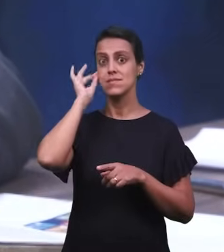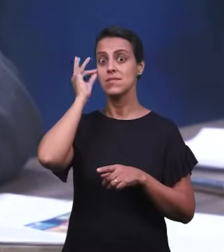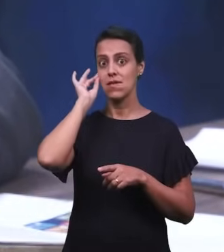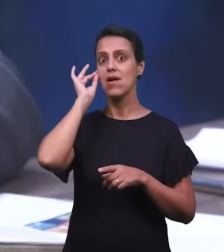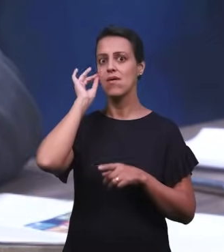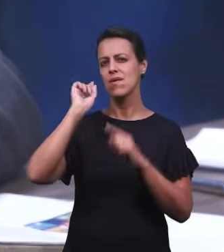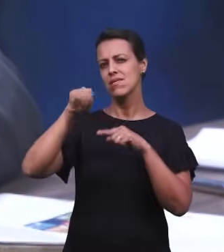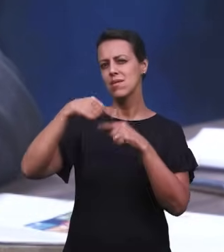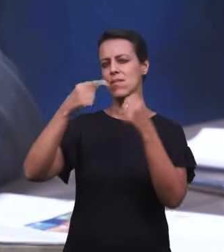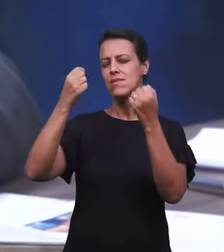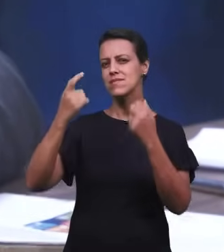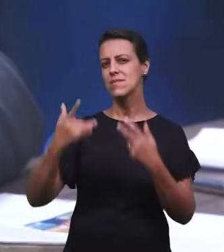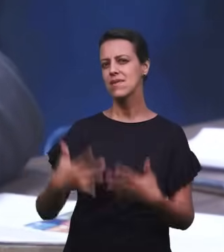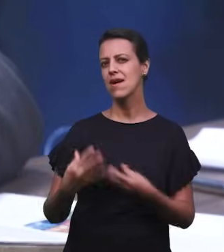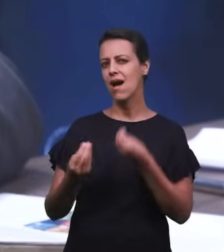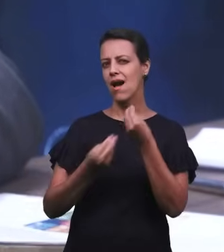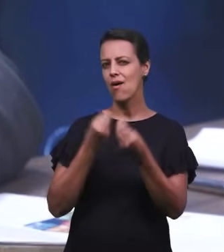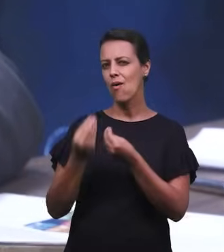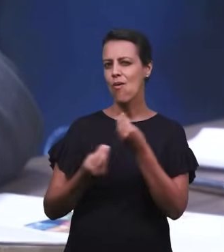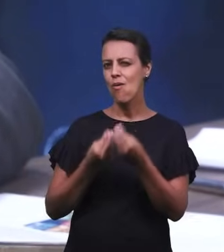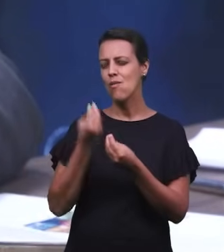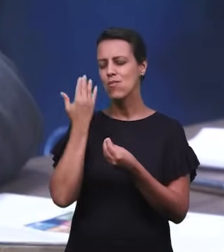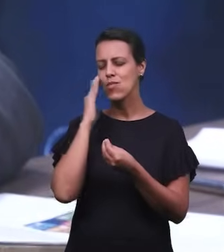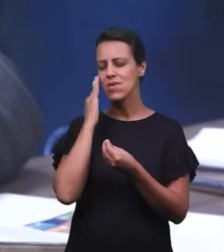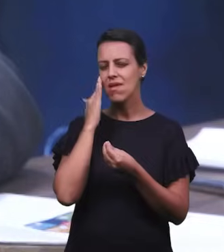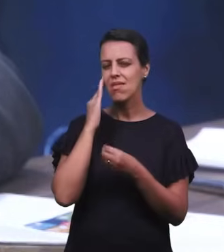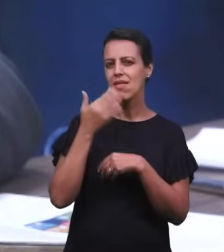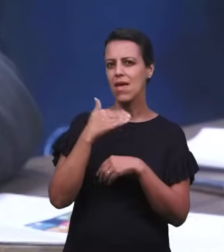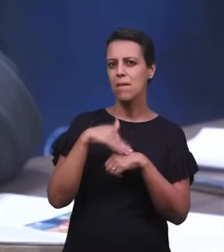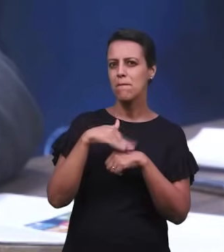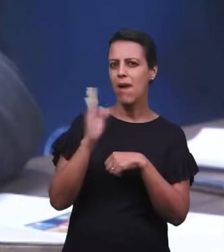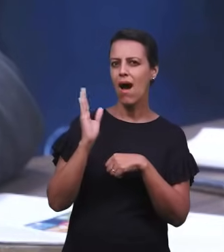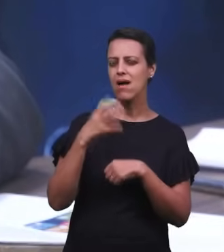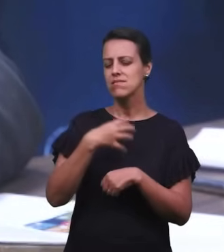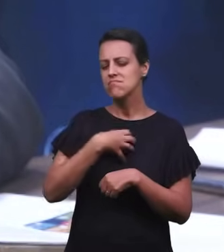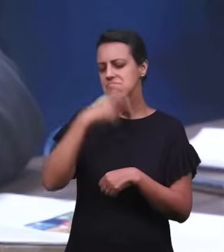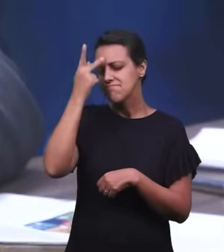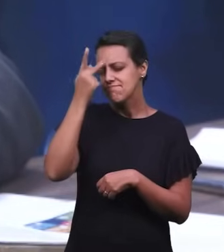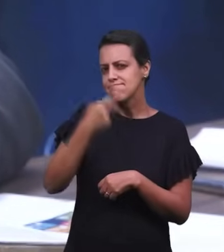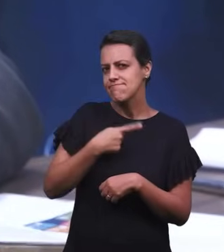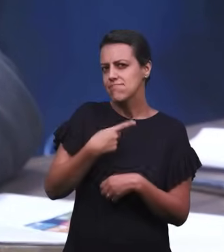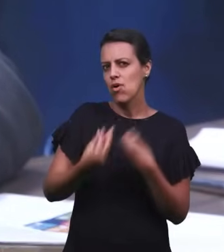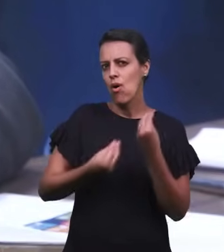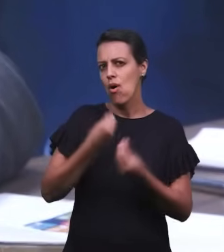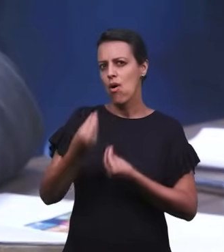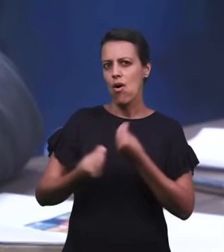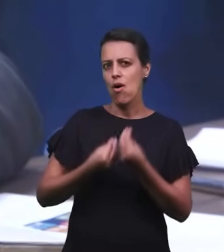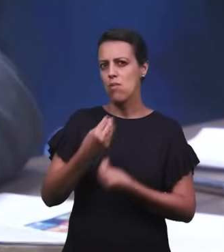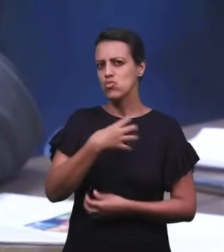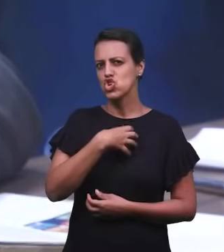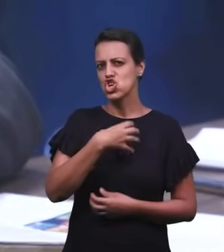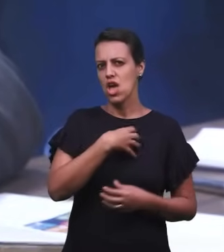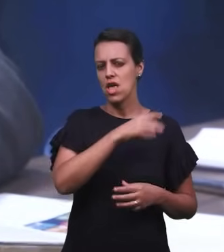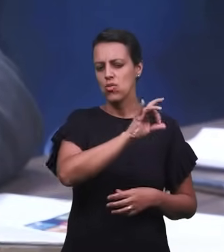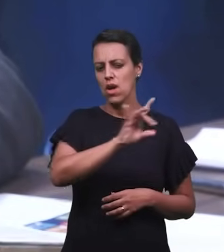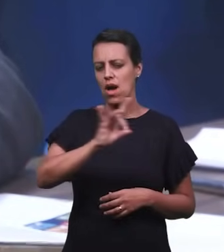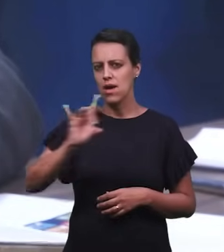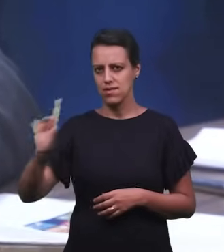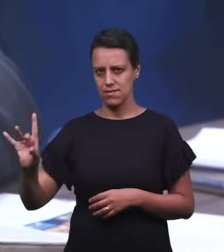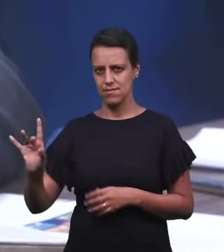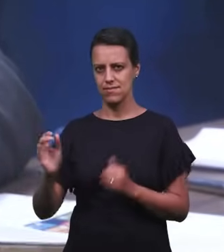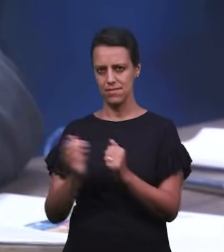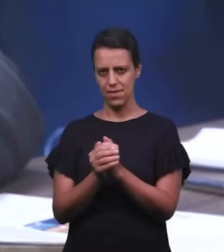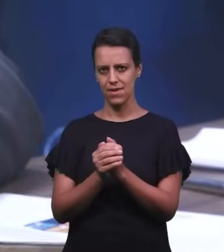a este assunto, mas nos aprofundando mais aos temperamentos, aspectos desse temperamento, de cada um dos temperamentos da nossa